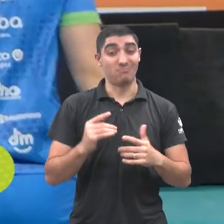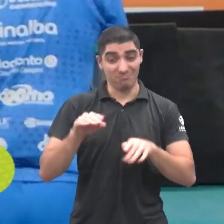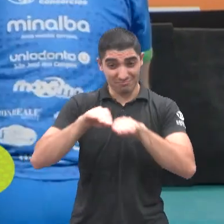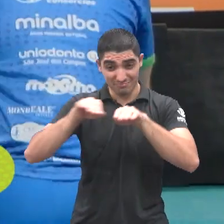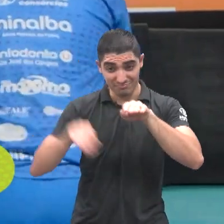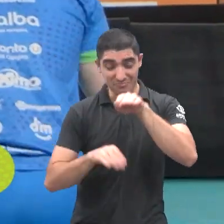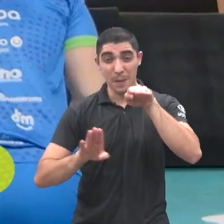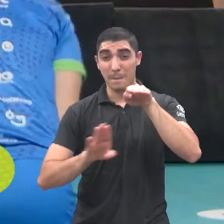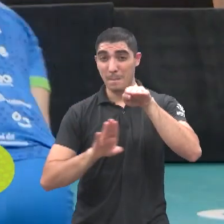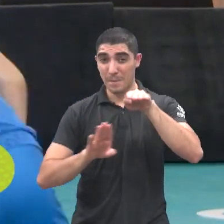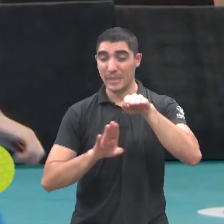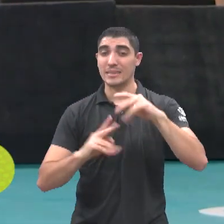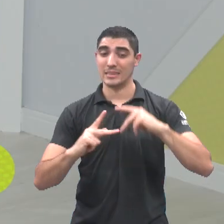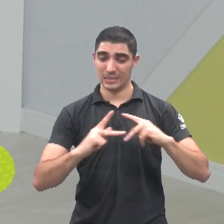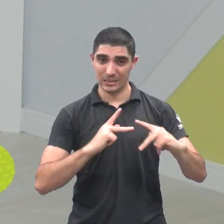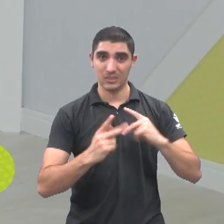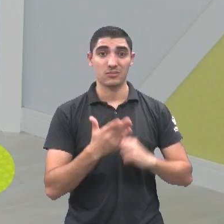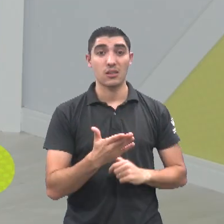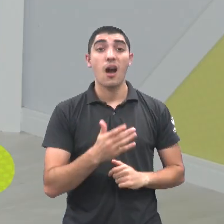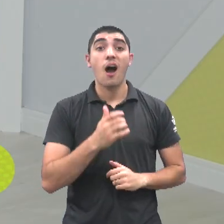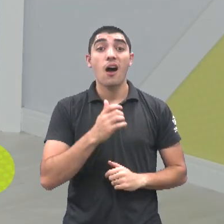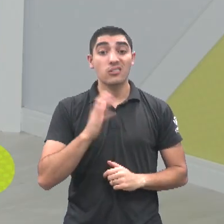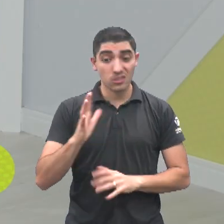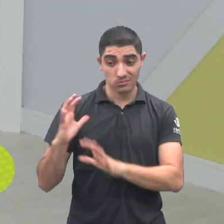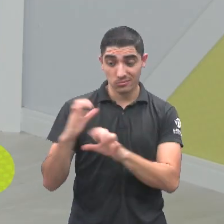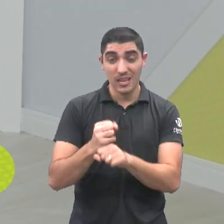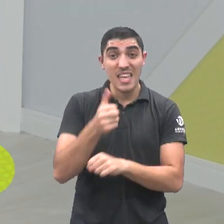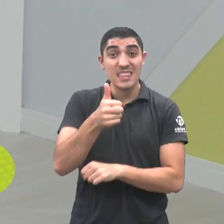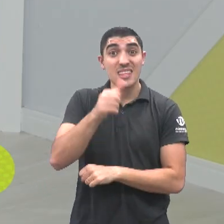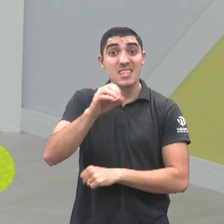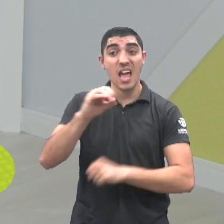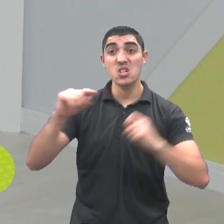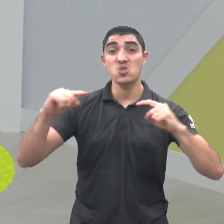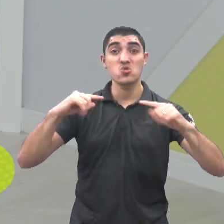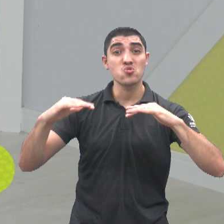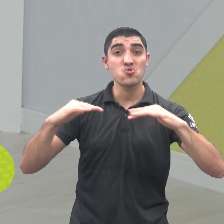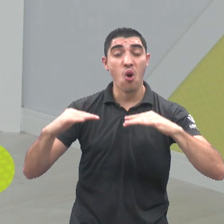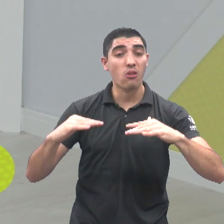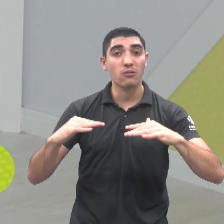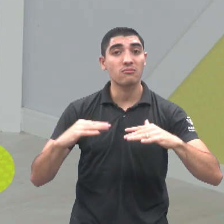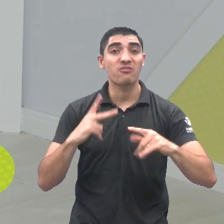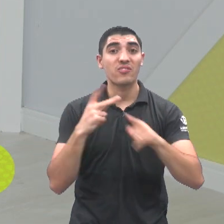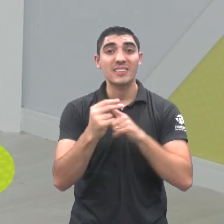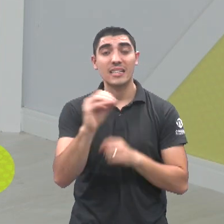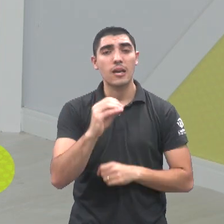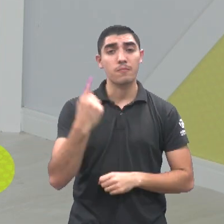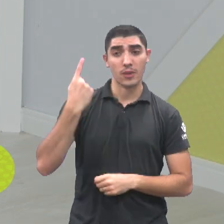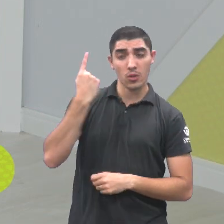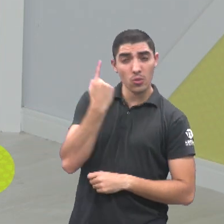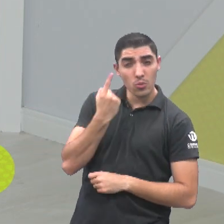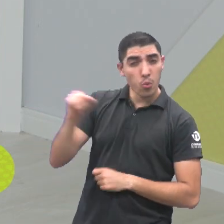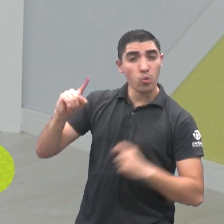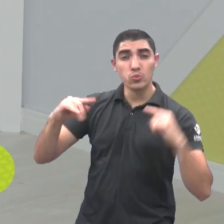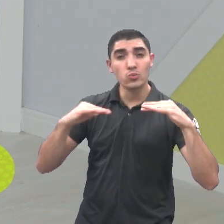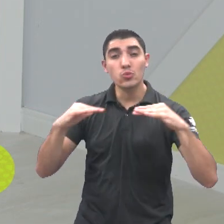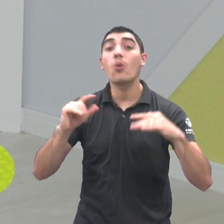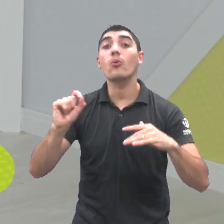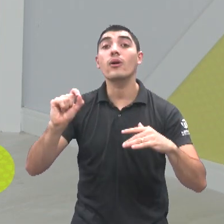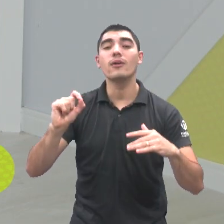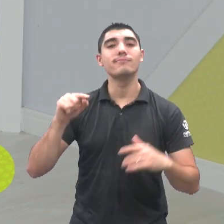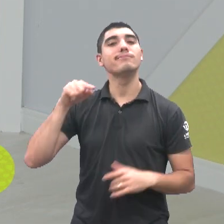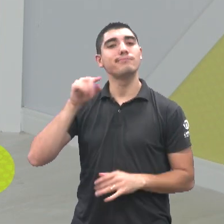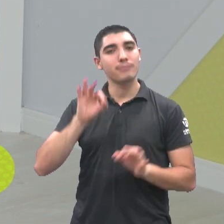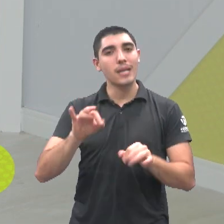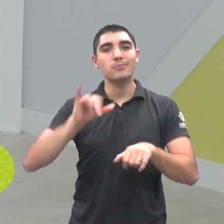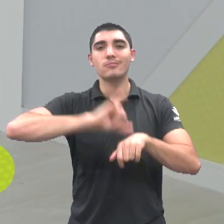Brunão? São José não vence há 10 rodadas e, curiosamente, a última vitória do time foi contra o adversário de amanhã, o Goiânia,